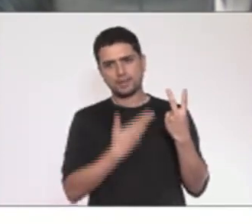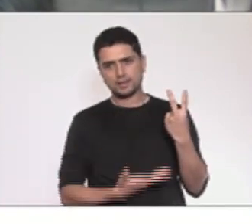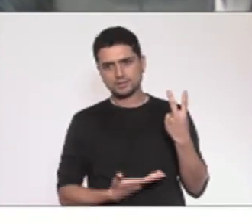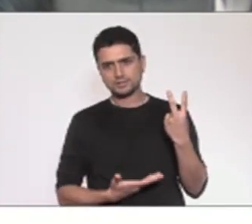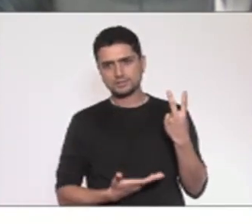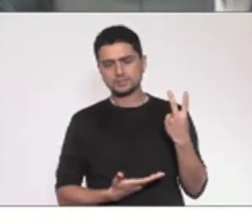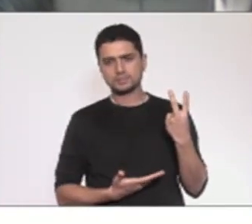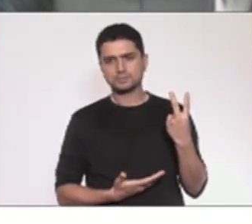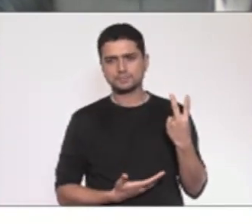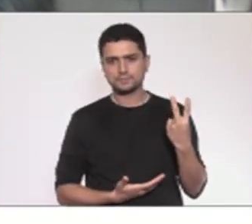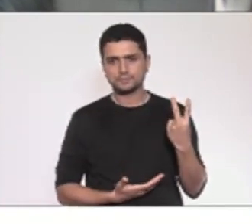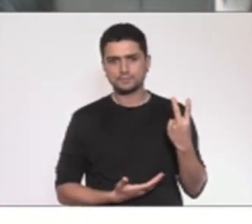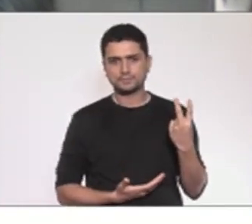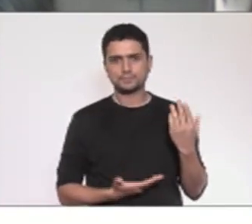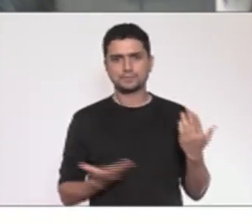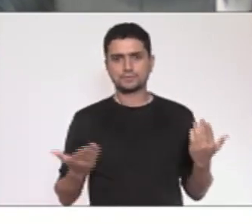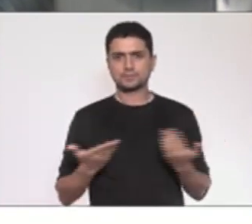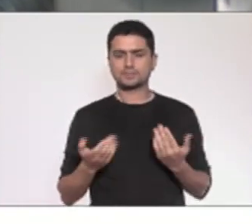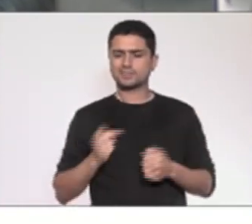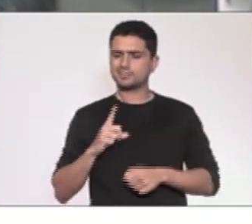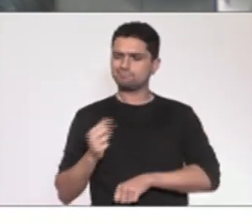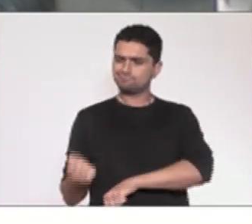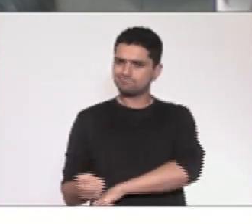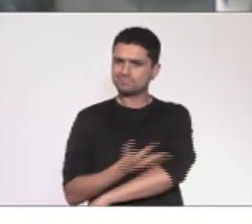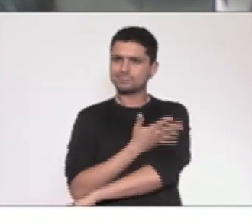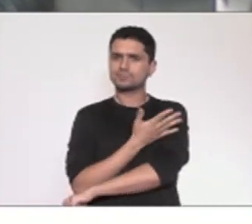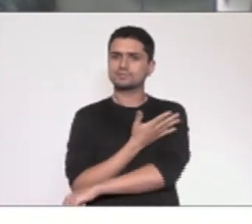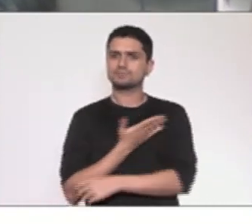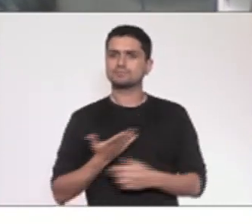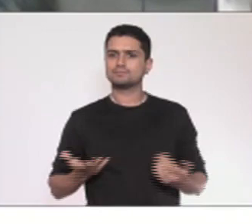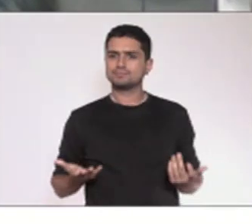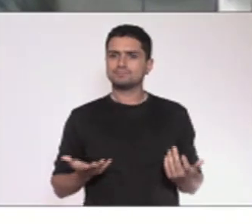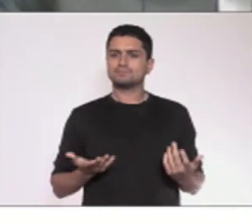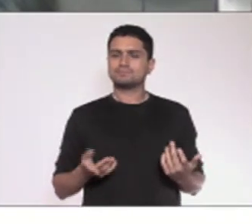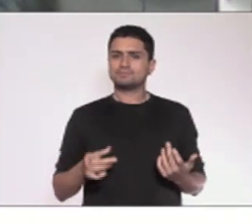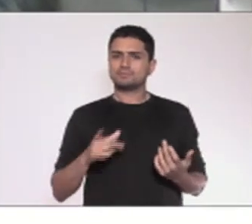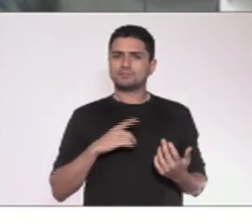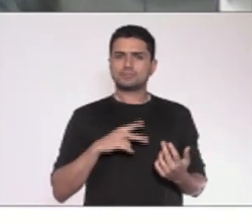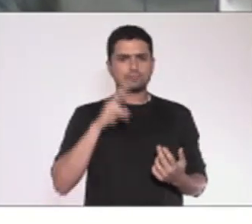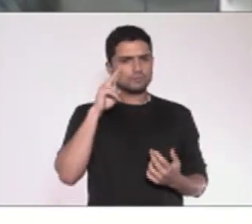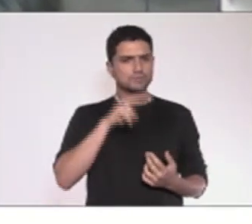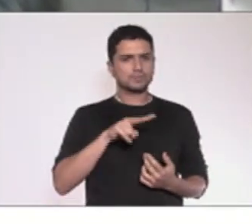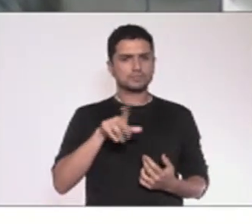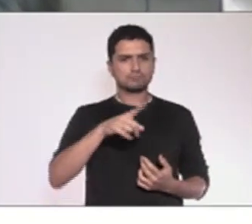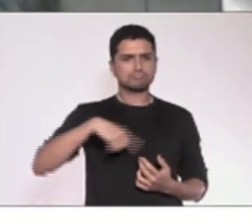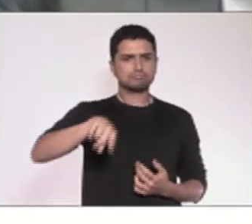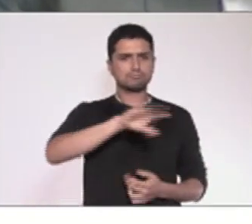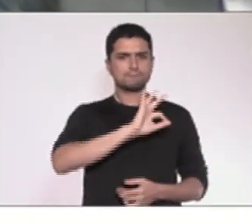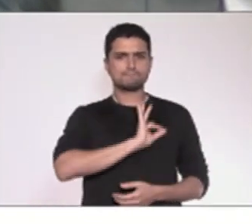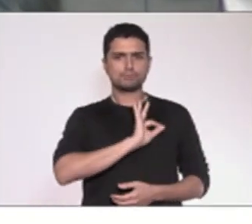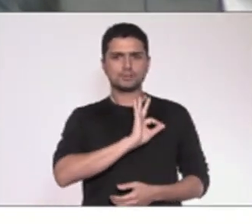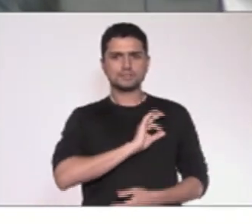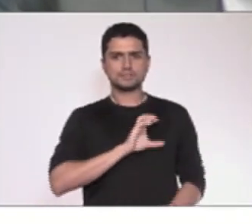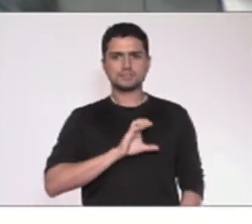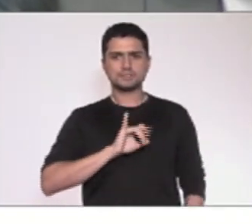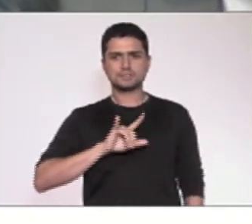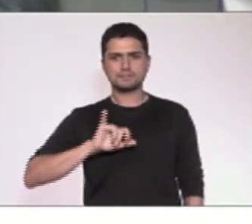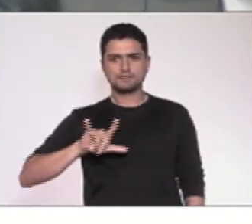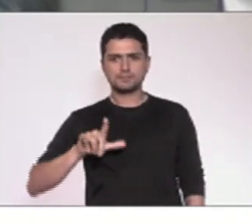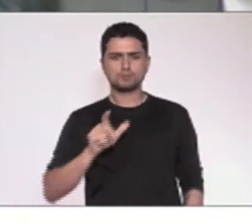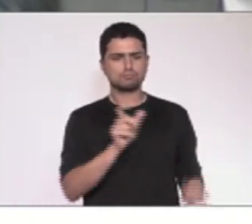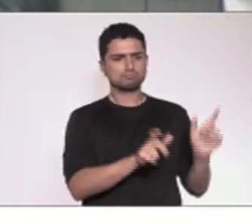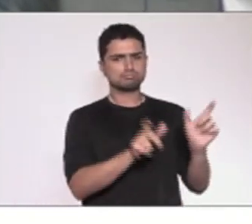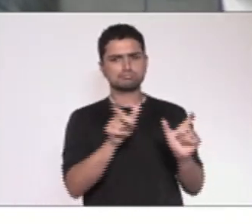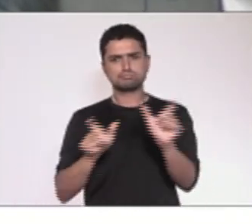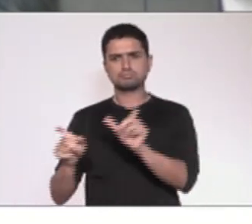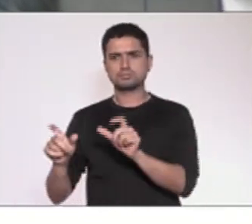é revestida de grande emoção. Eu vejo aqui inúmeros policiais civis,